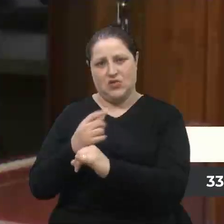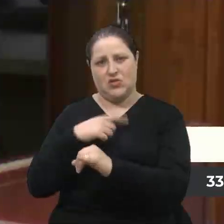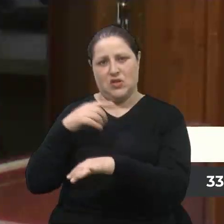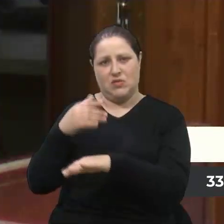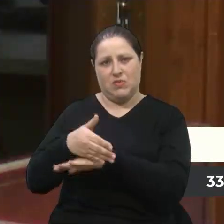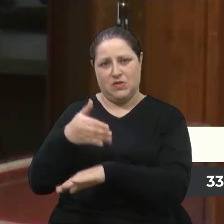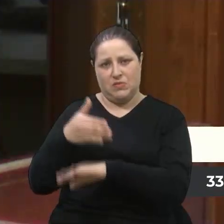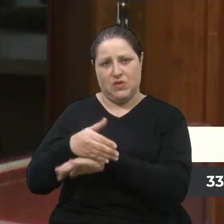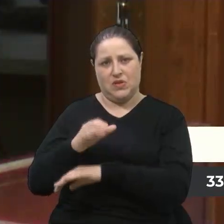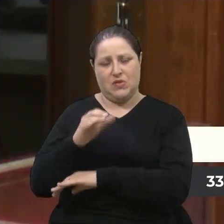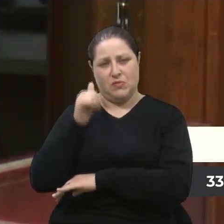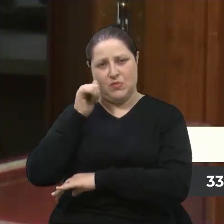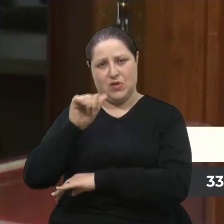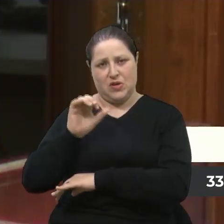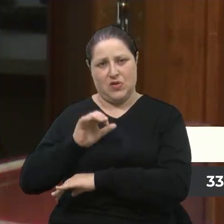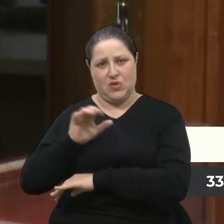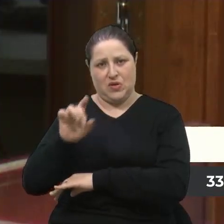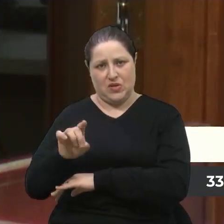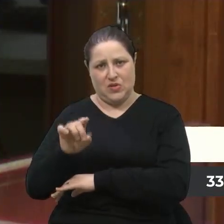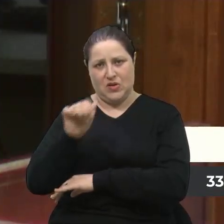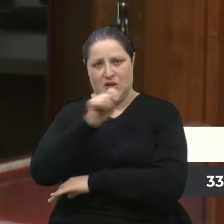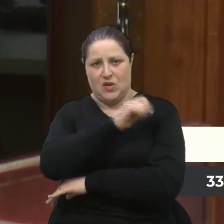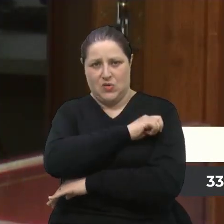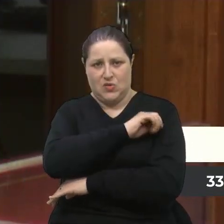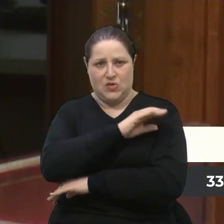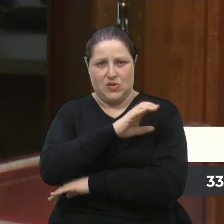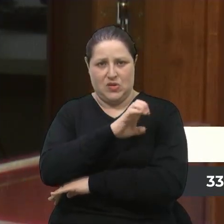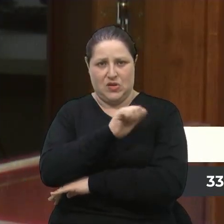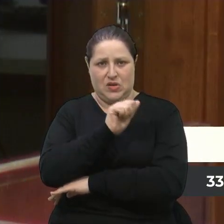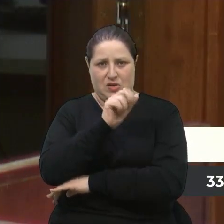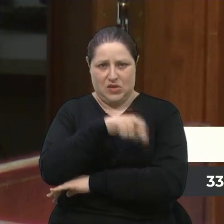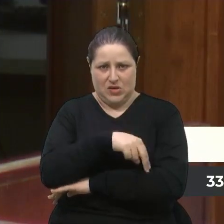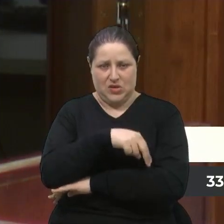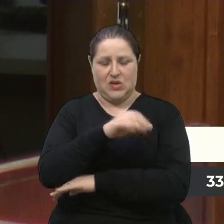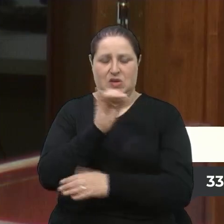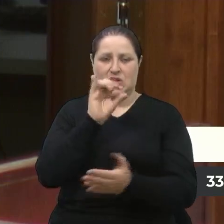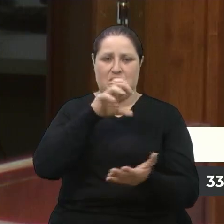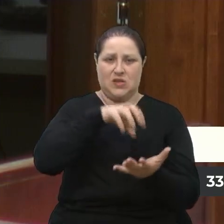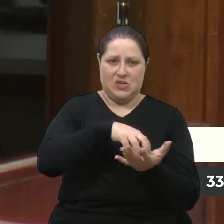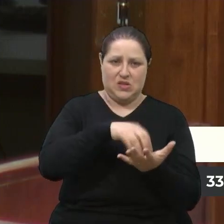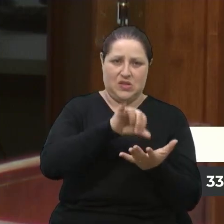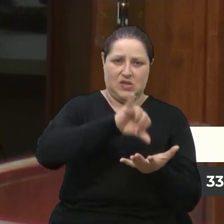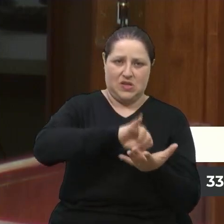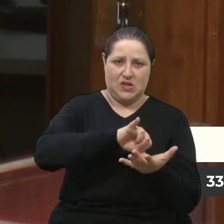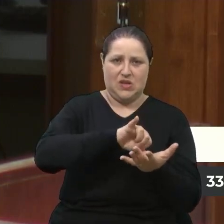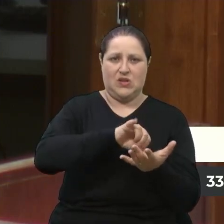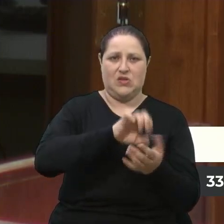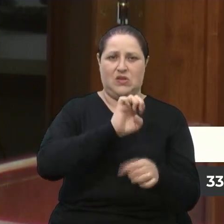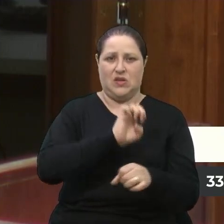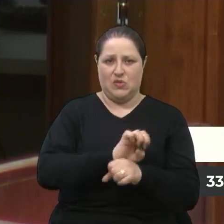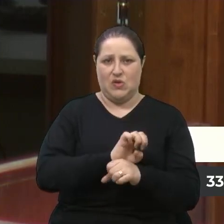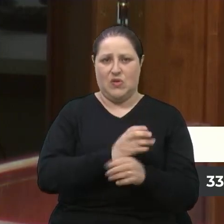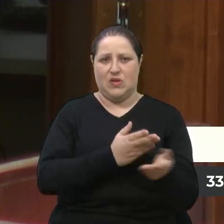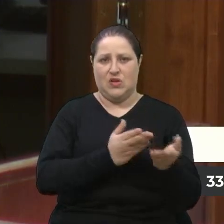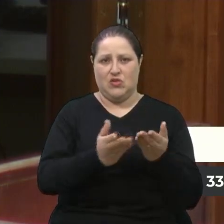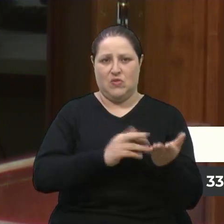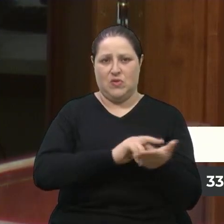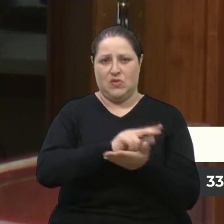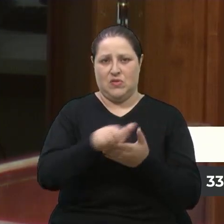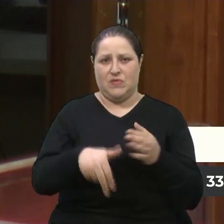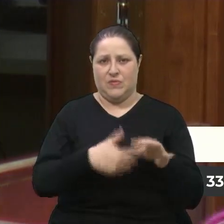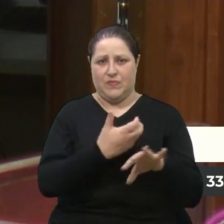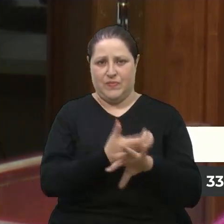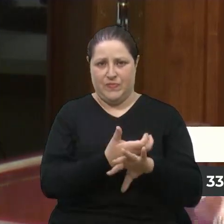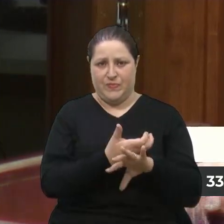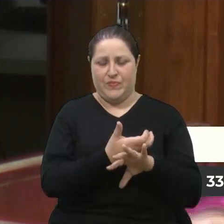da coordenadora e de um aluno do CEAM. Eu falei sobre o CEAM, Centro Estadual de Atendimento Multidisciplinar para as Altas